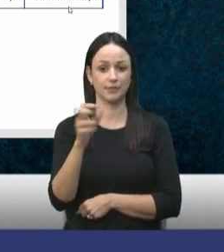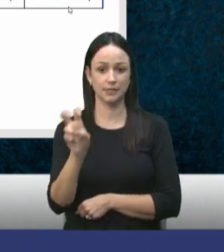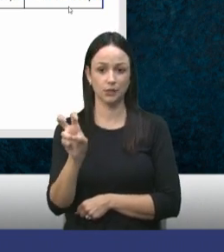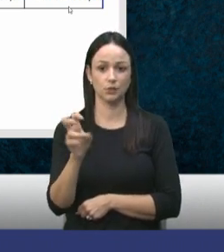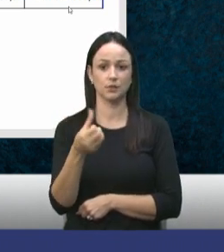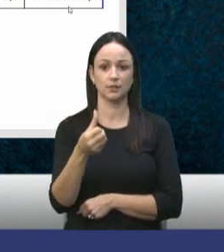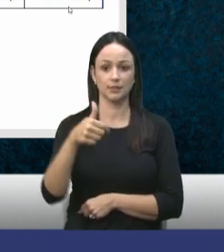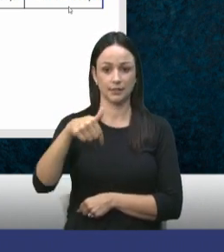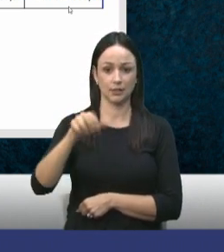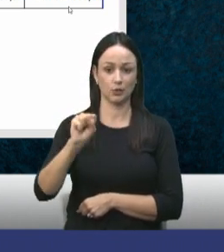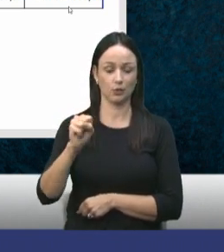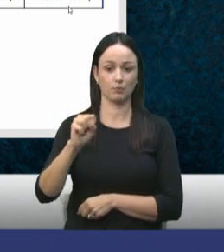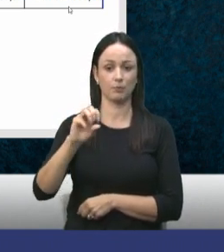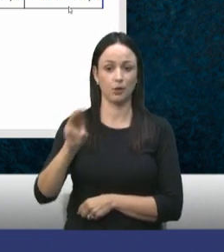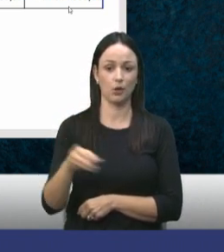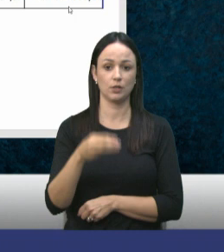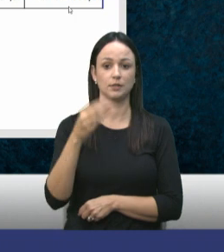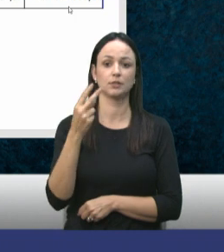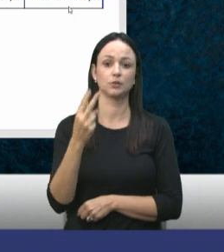2025,